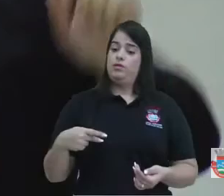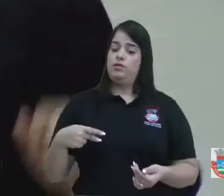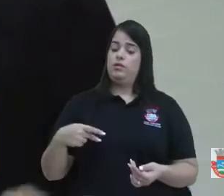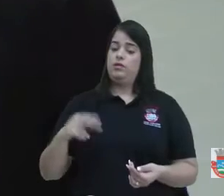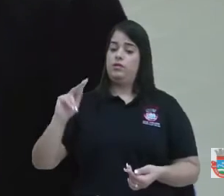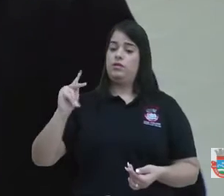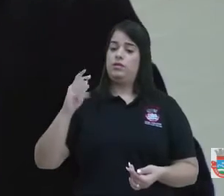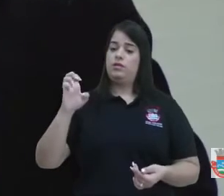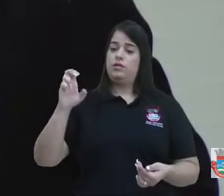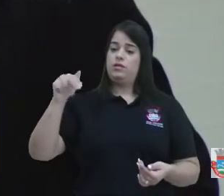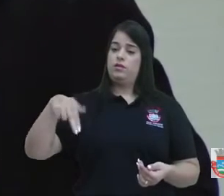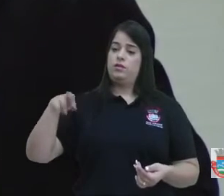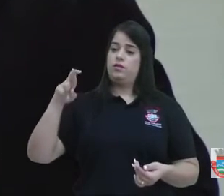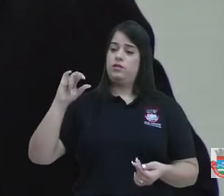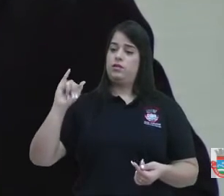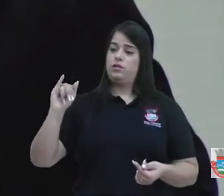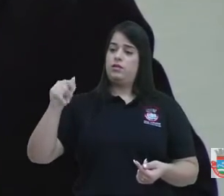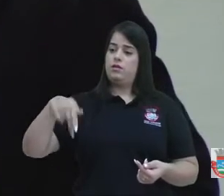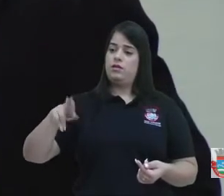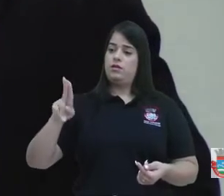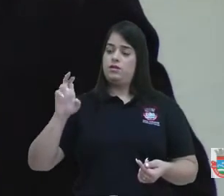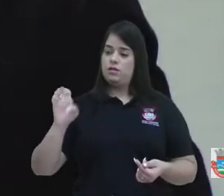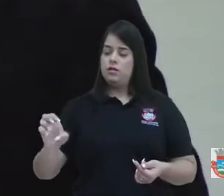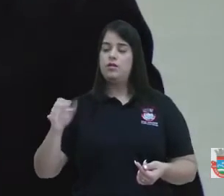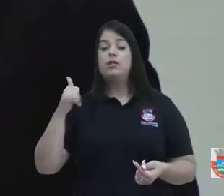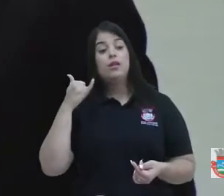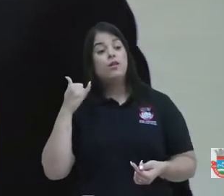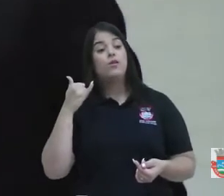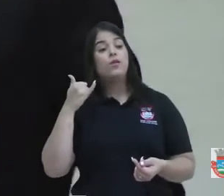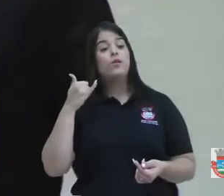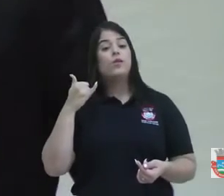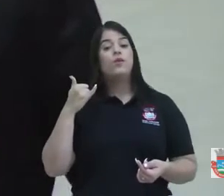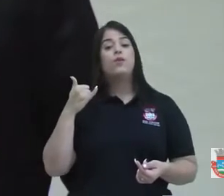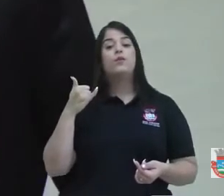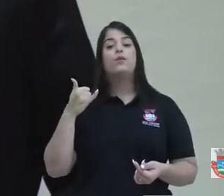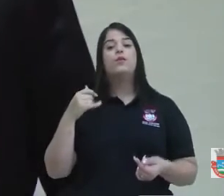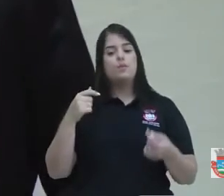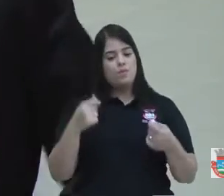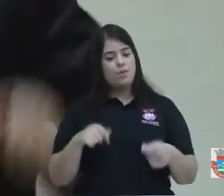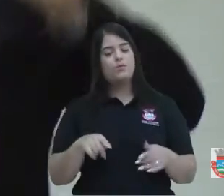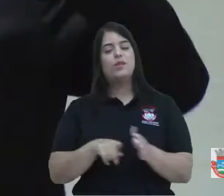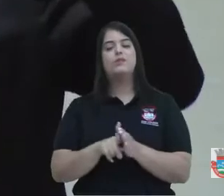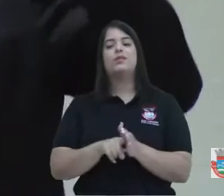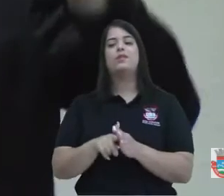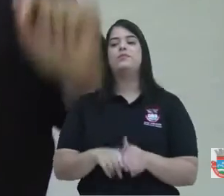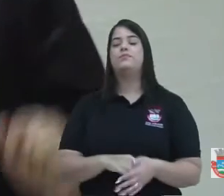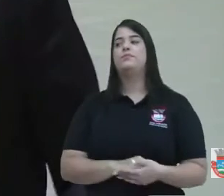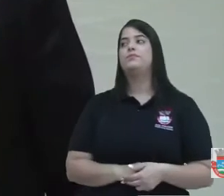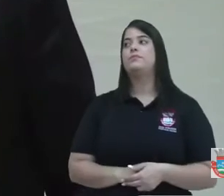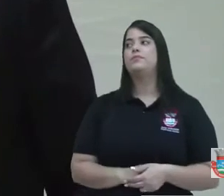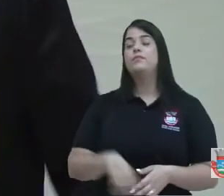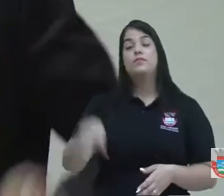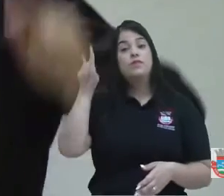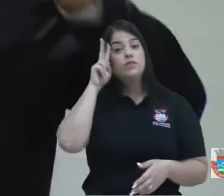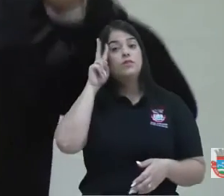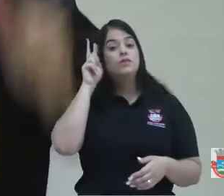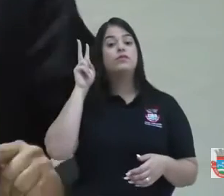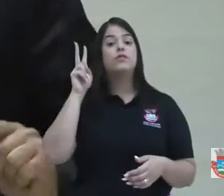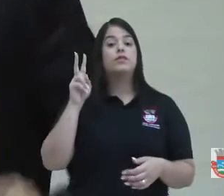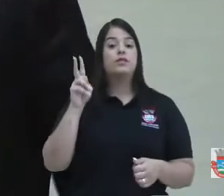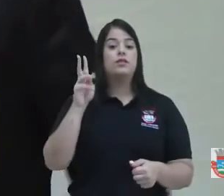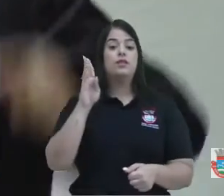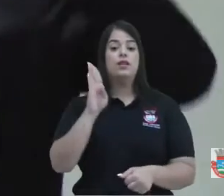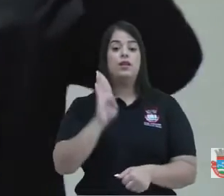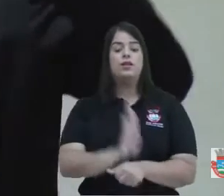ligou para a presidente da associação e ela atendeu. Pode perguntar a ela na segunda-feira à tarde. Então